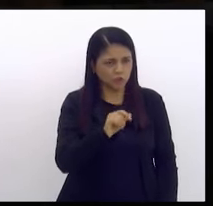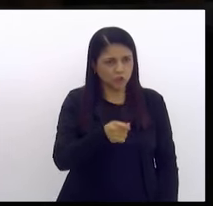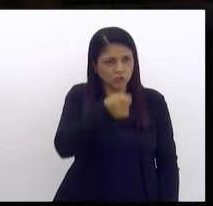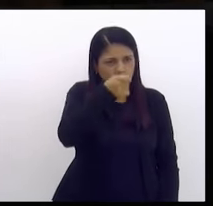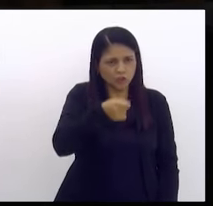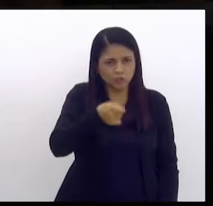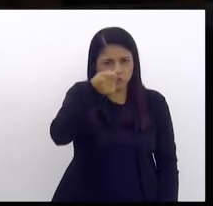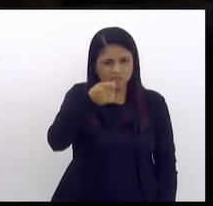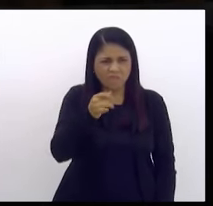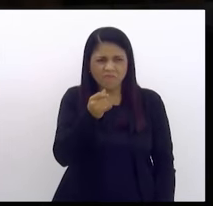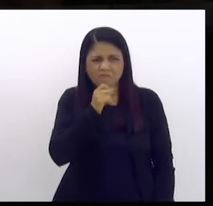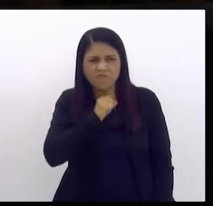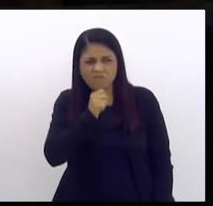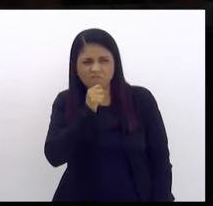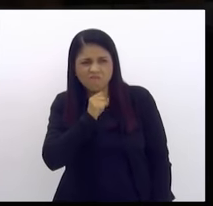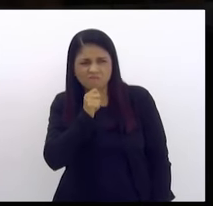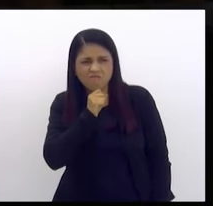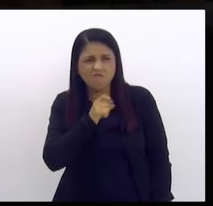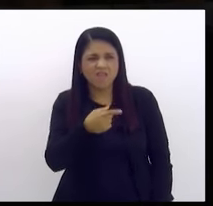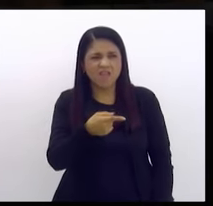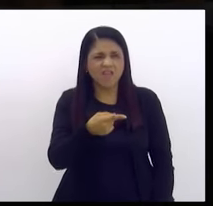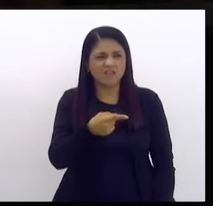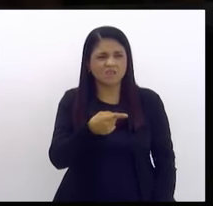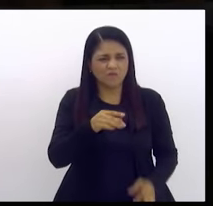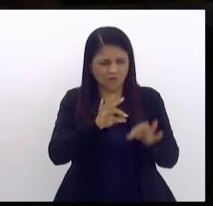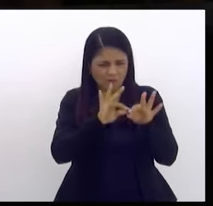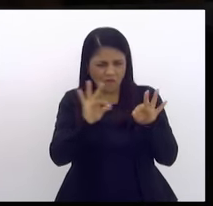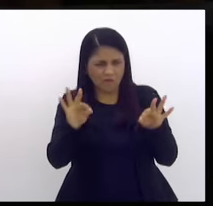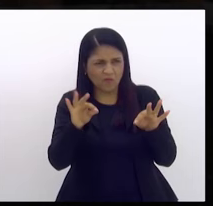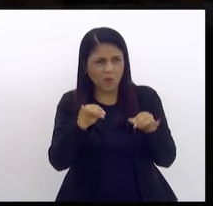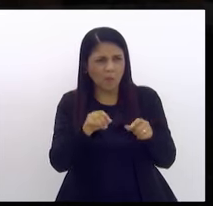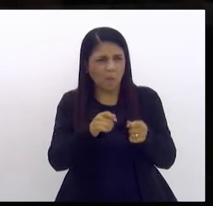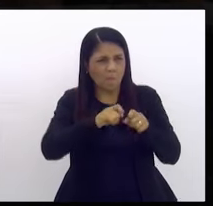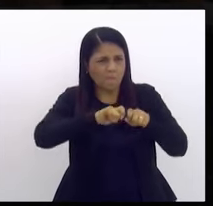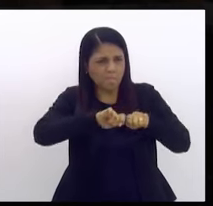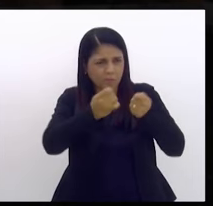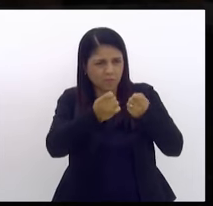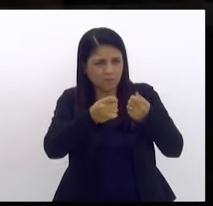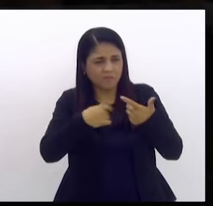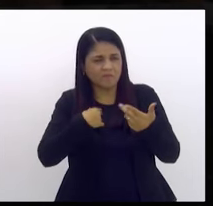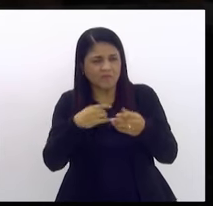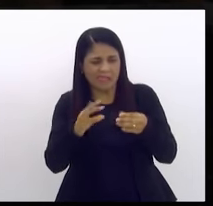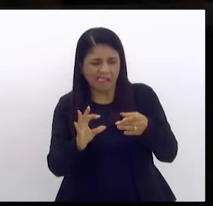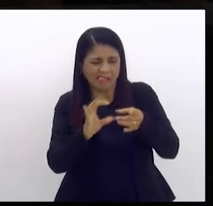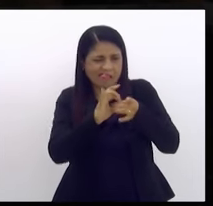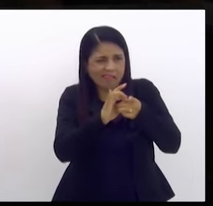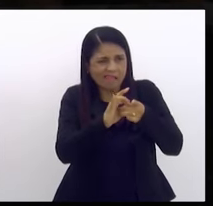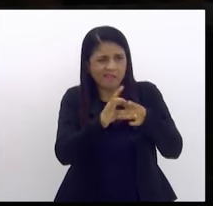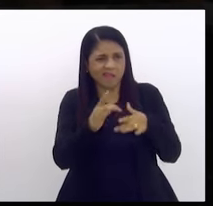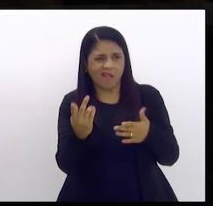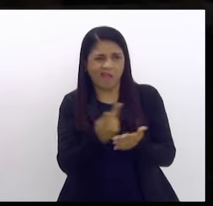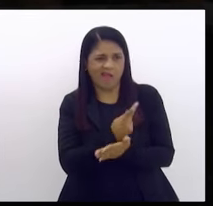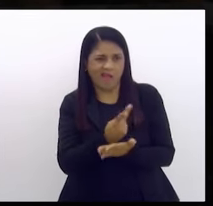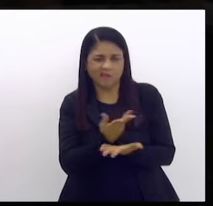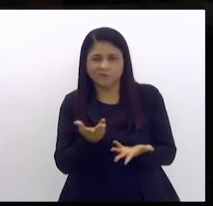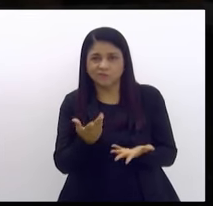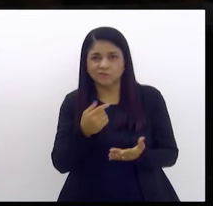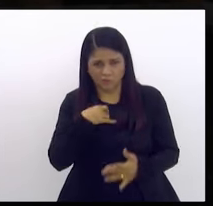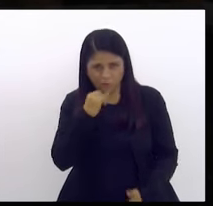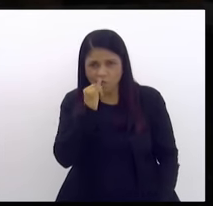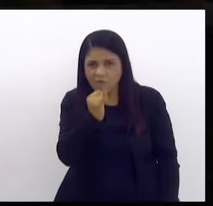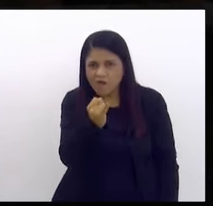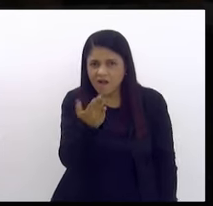disjuntores velhos, mal acabados, fio desencapado, gatilhos, etc. Eu vou dizer